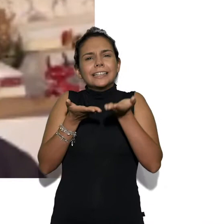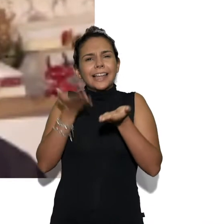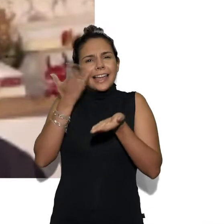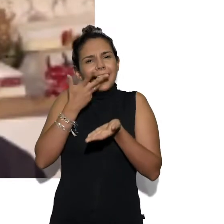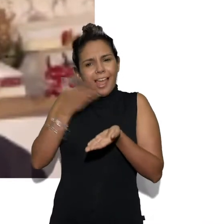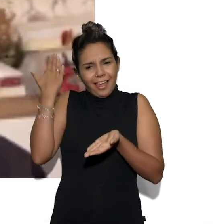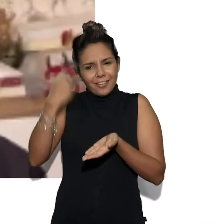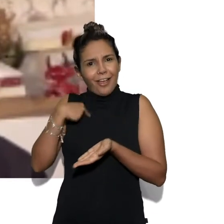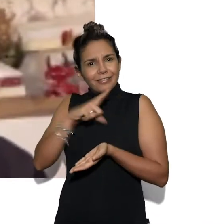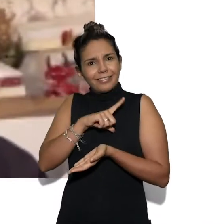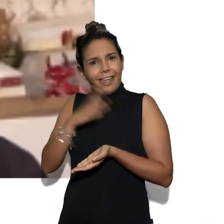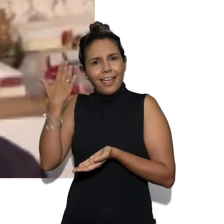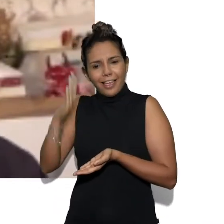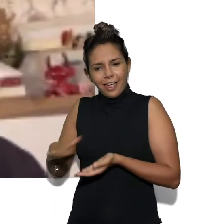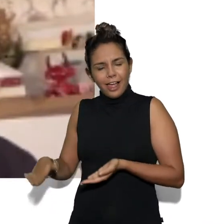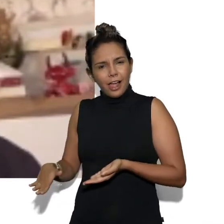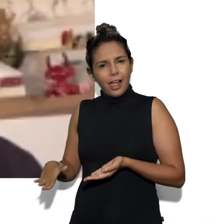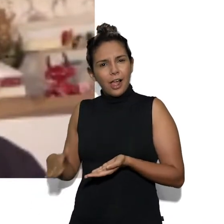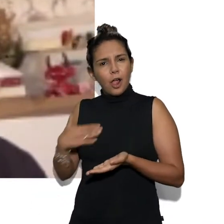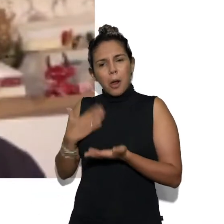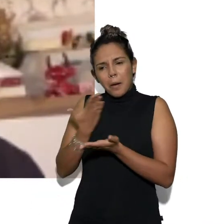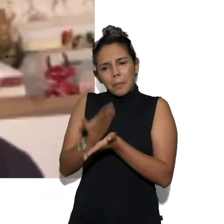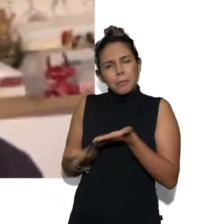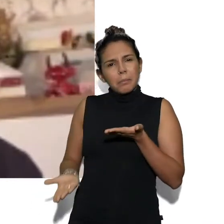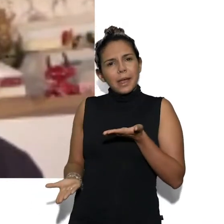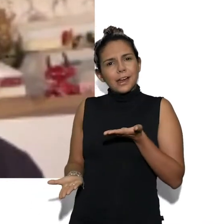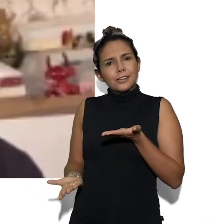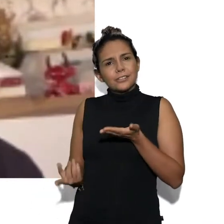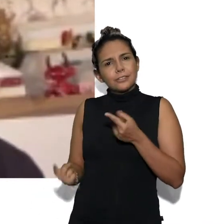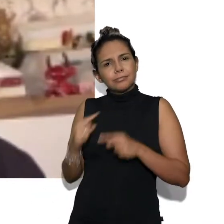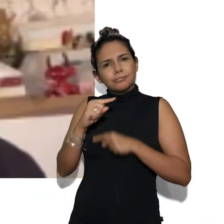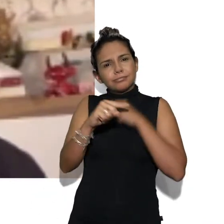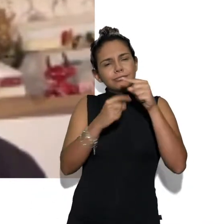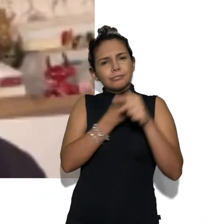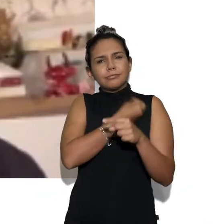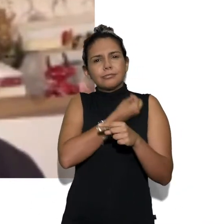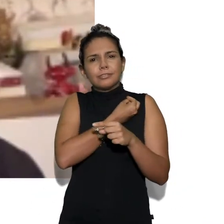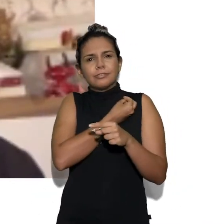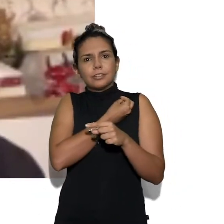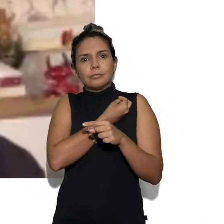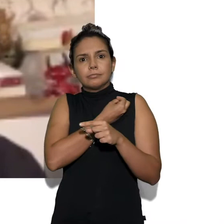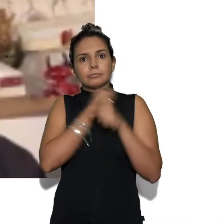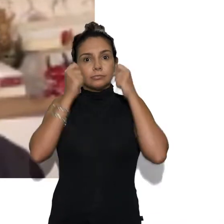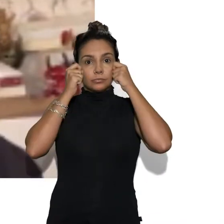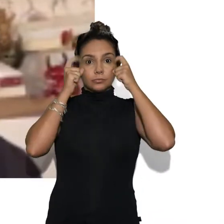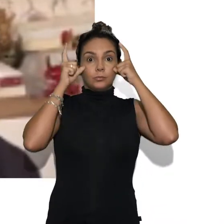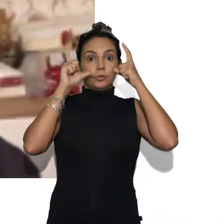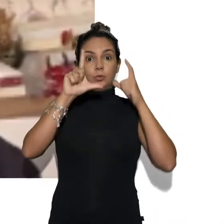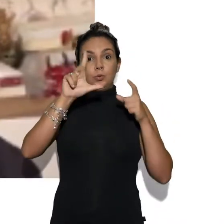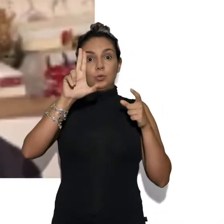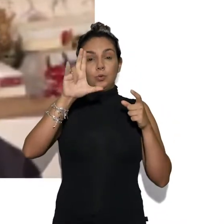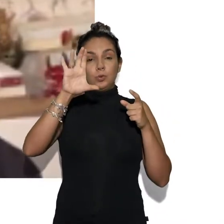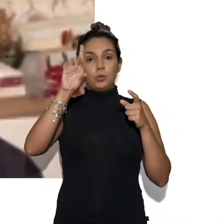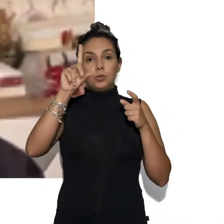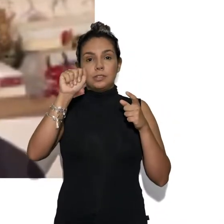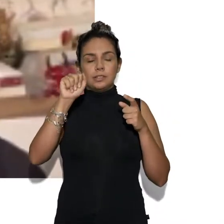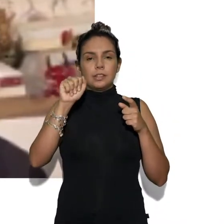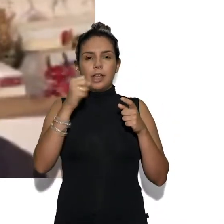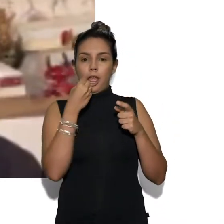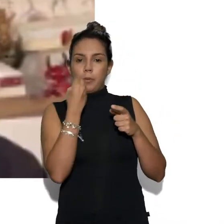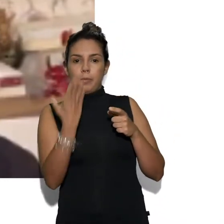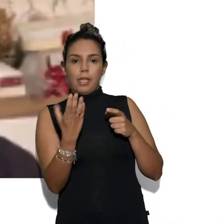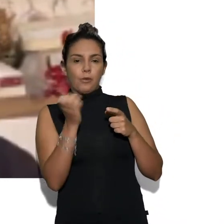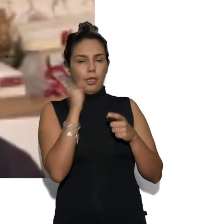crianças têm, mas que ao mesmo tempo divide de uma forma tão lúcida o que é bem e o que é